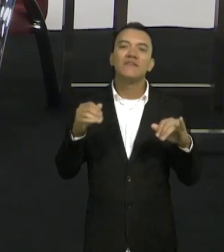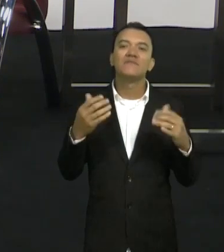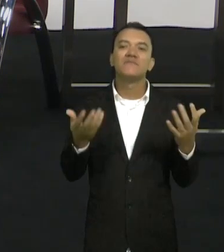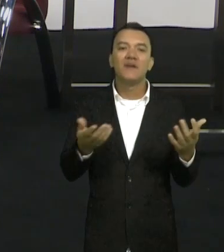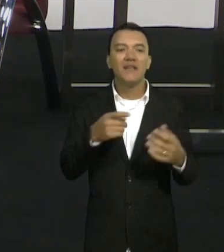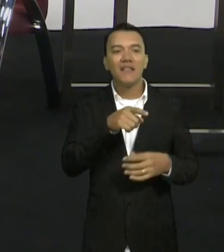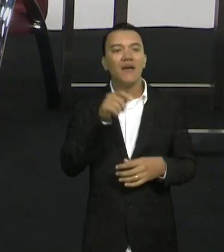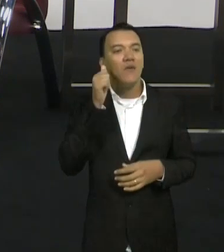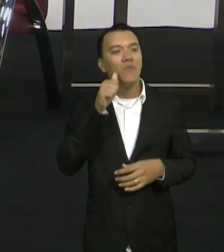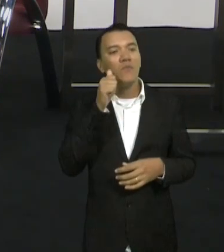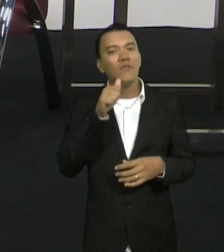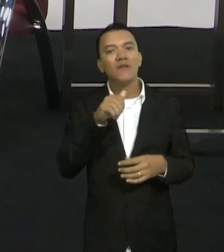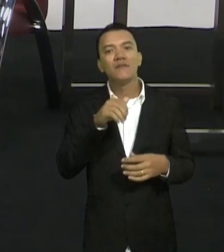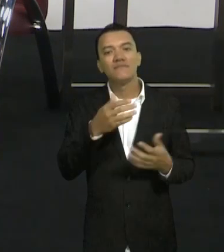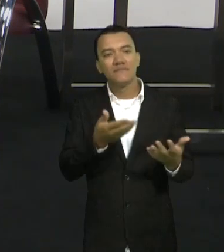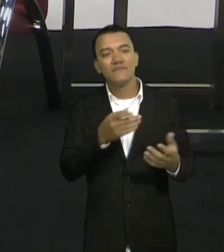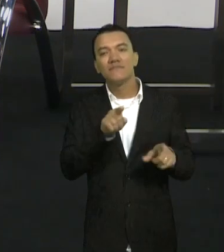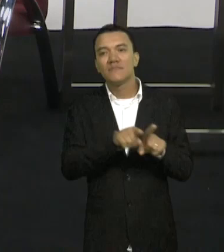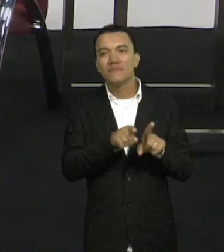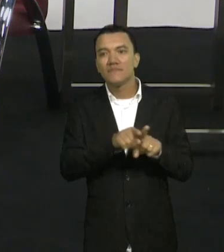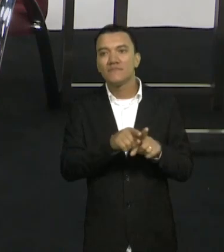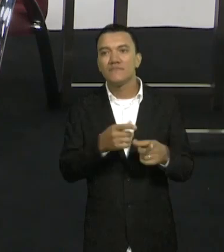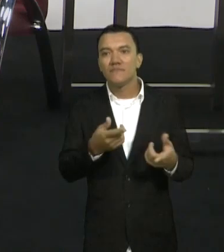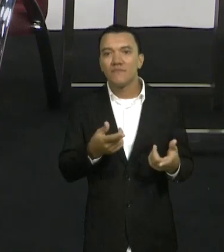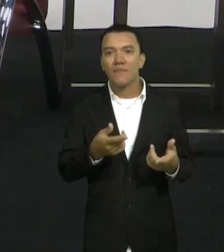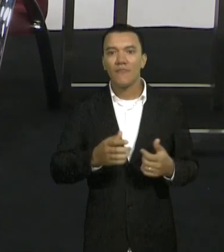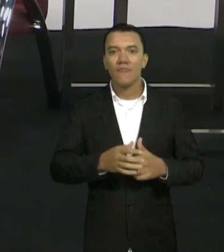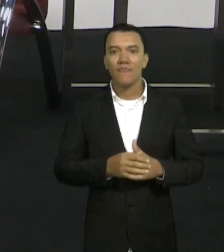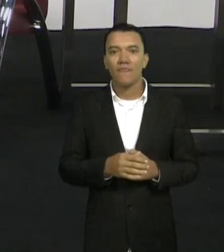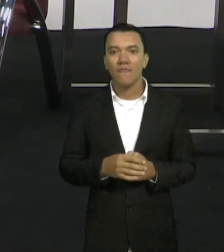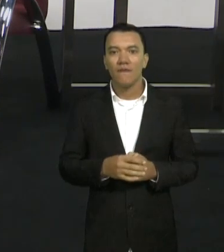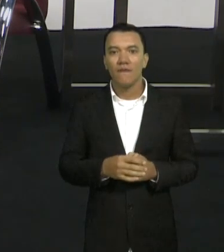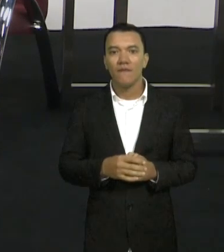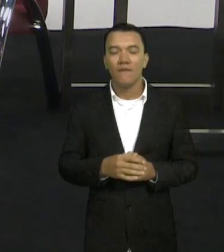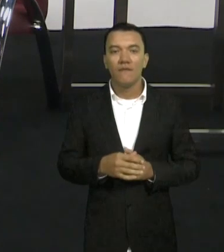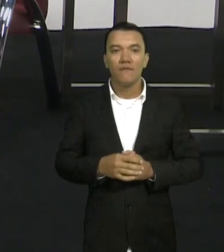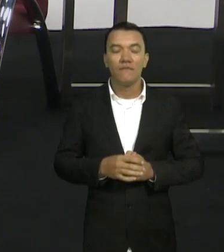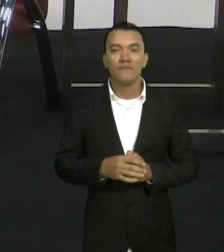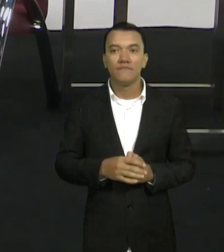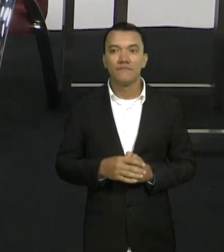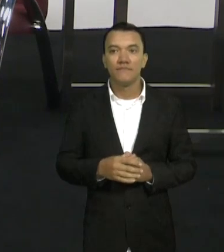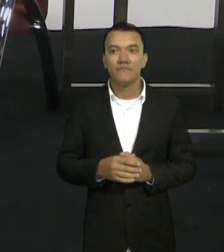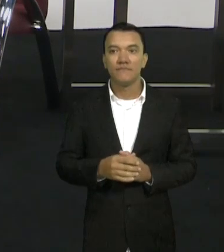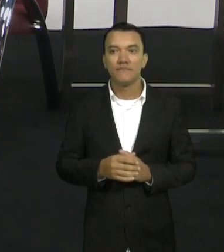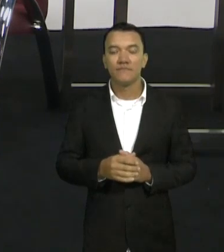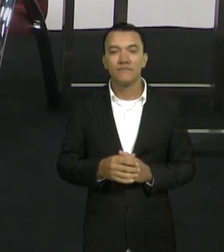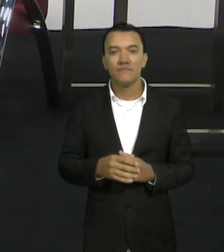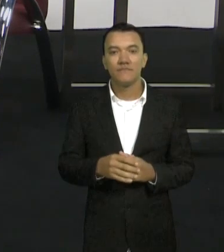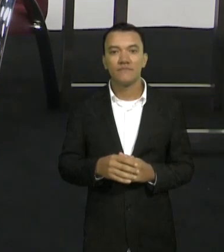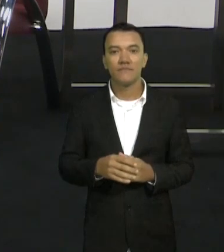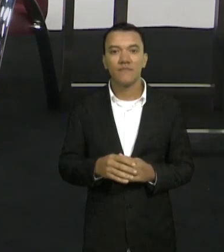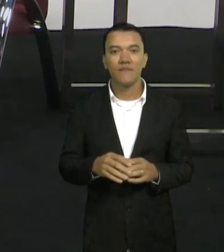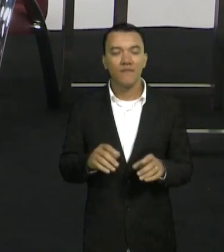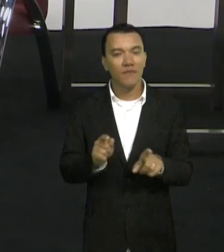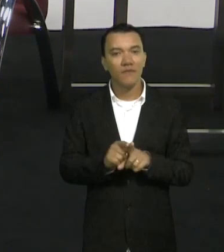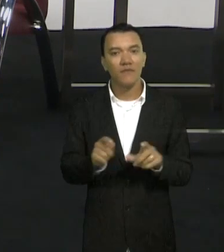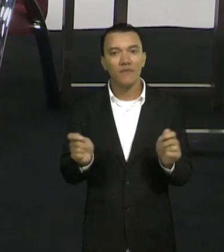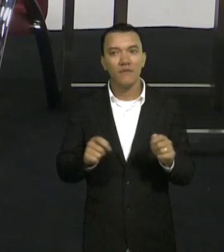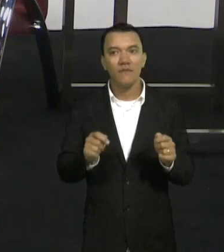as mulheres que estão aí também com interesse de fazer que nem a dona Justina, né? Eu quero um boi também, o que devem